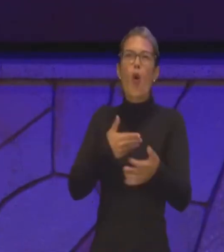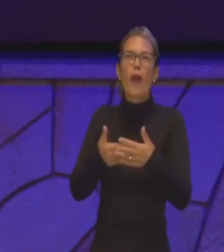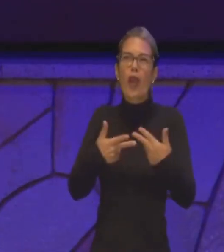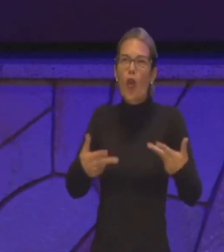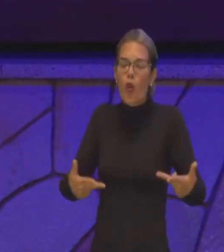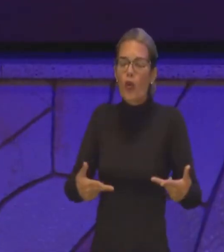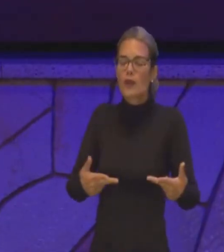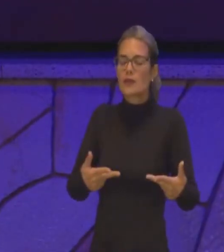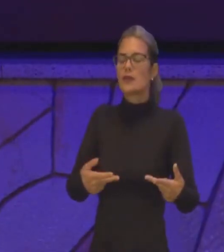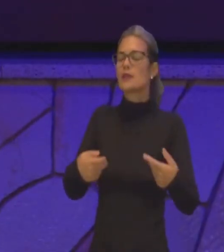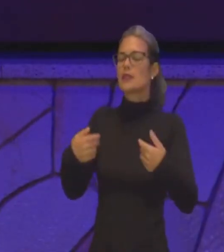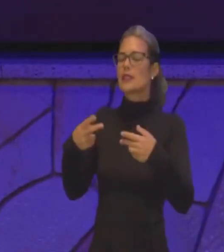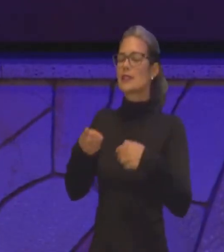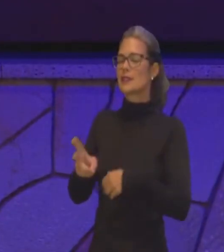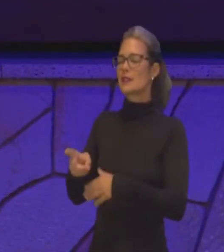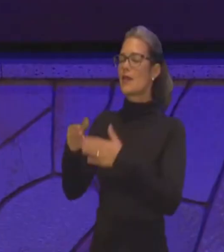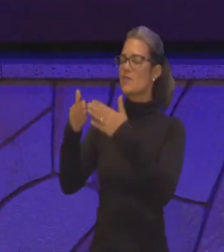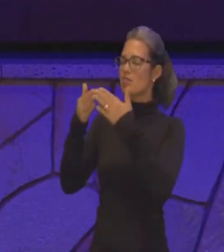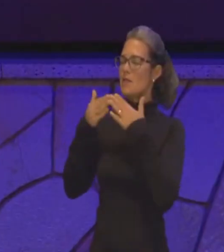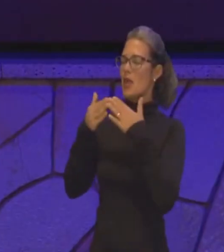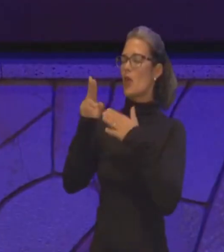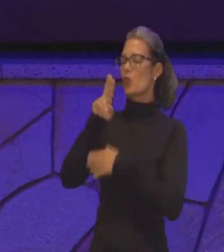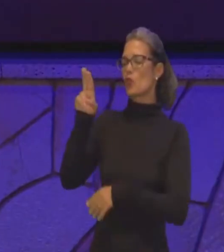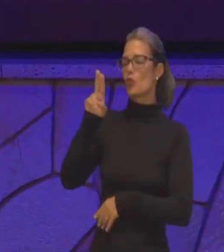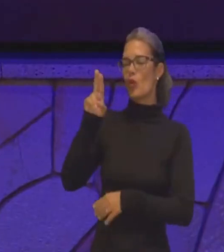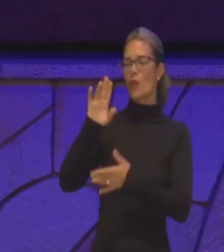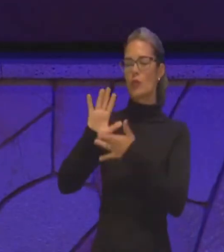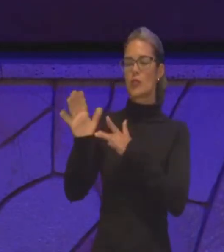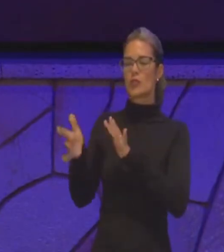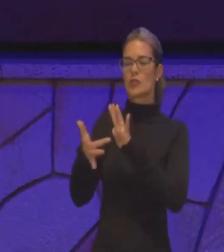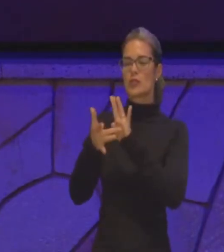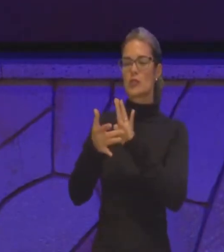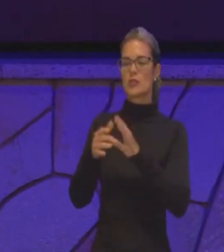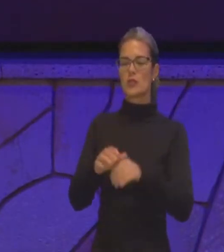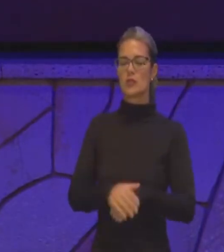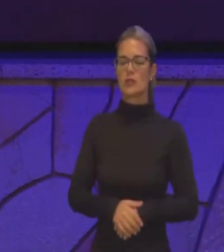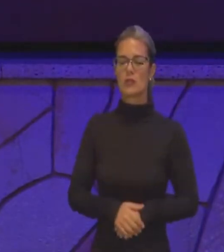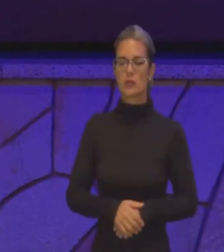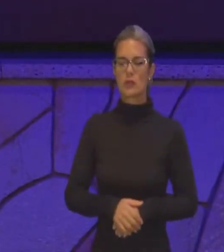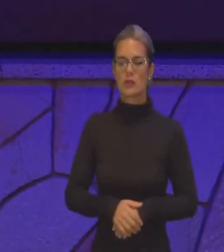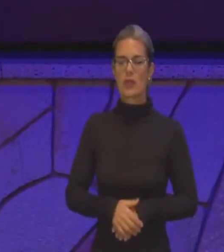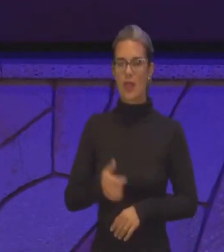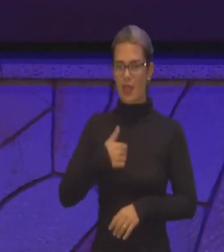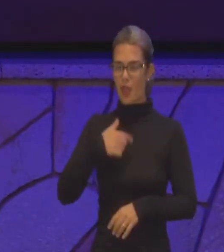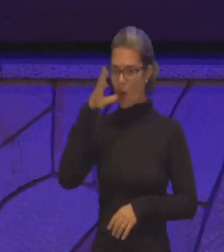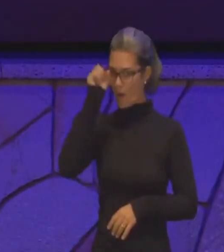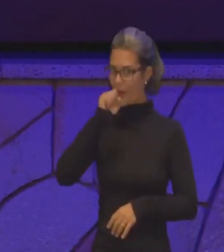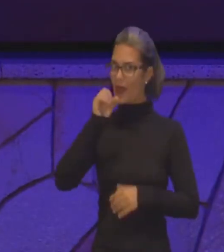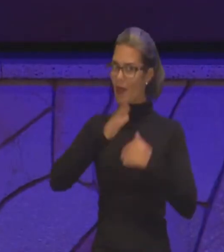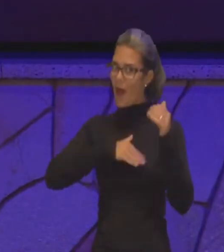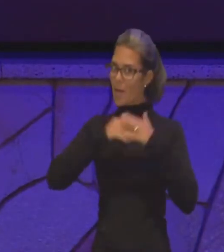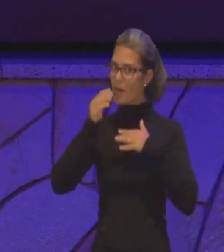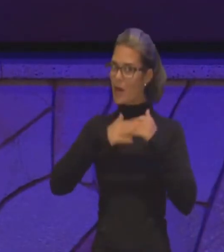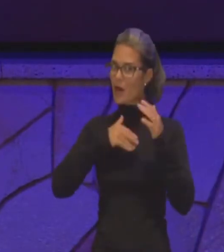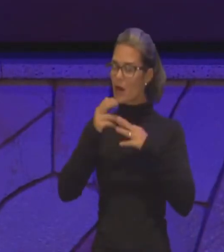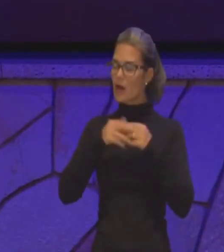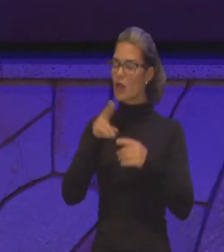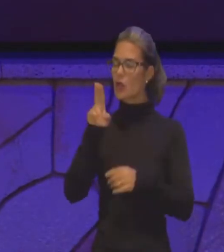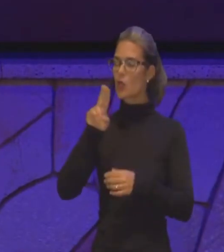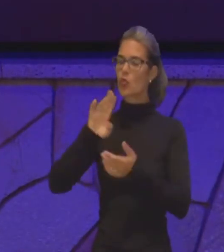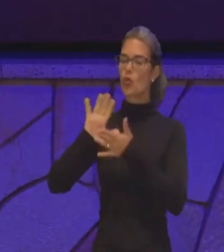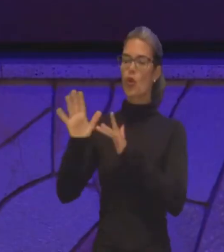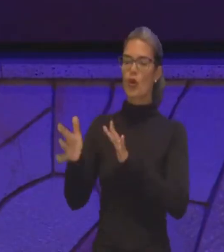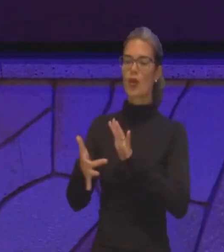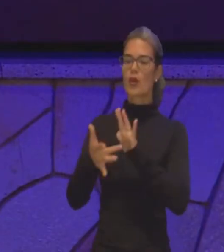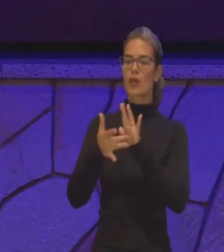Jesus. Porque eu aprendi, não na teoria, mas na prática, que o nome de